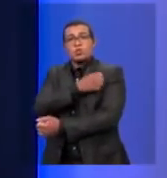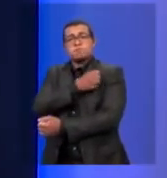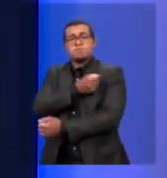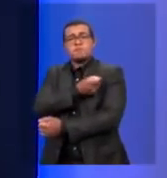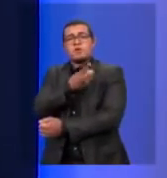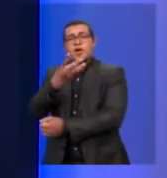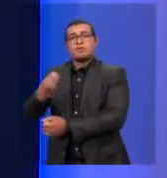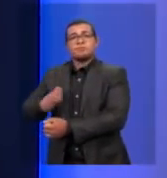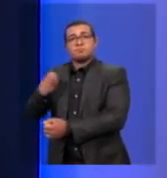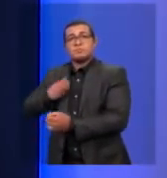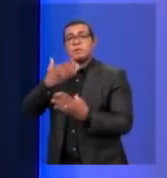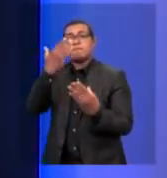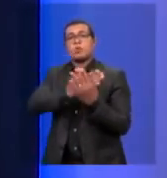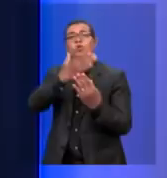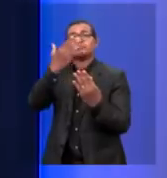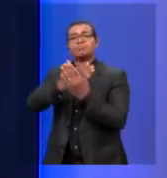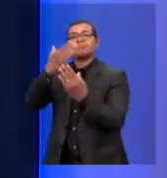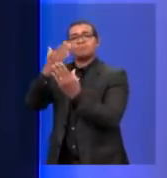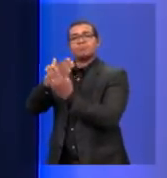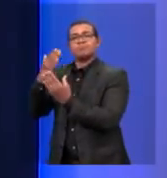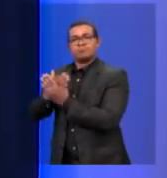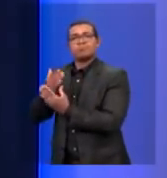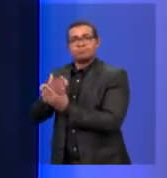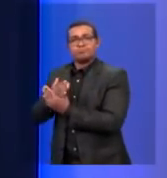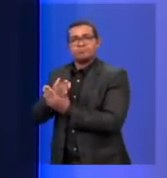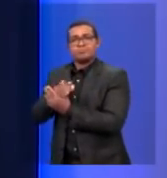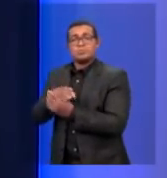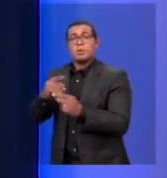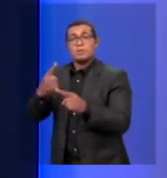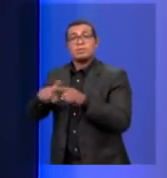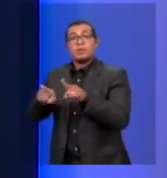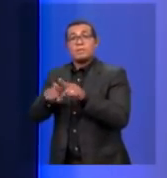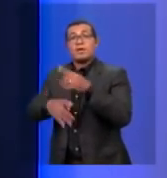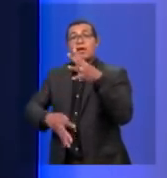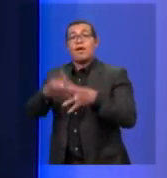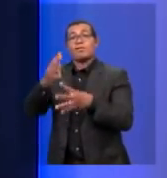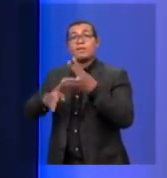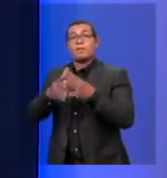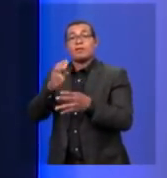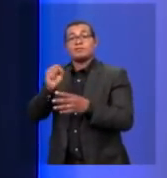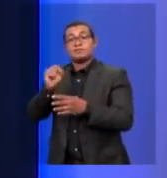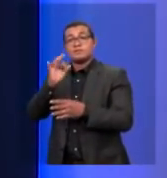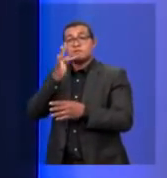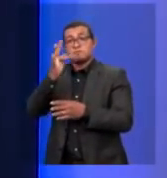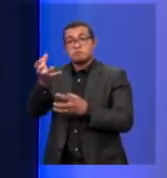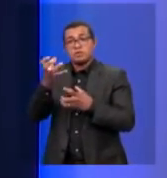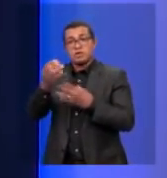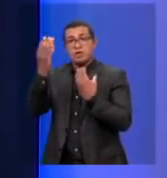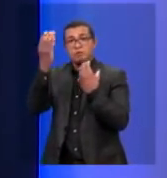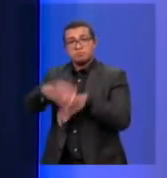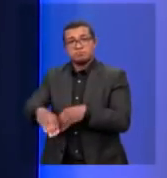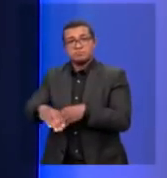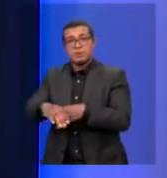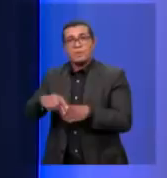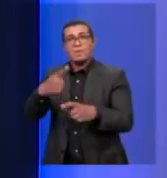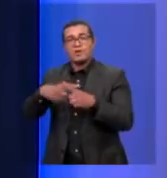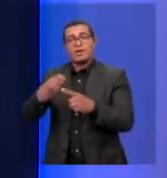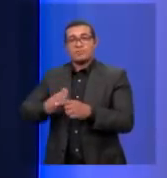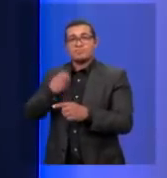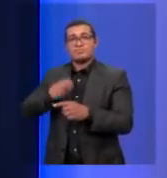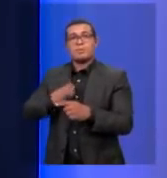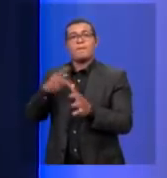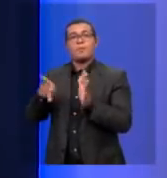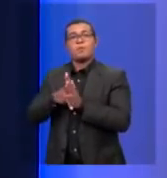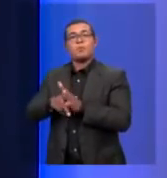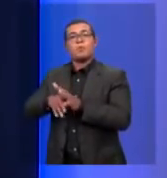processos na justiça atrapalham até mesmo concursos públicos por eles estarem nessas manifestações e